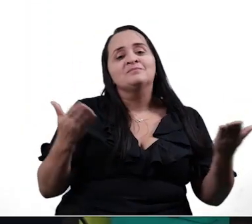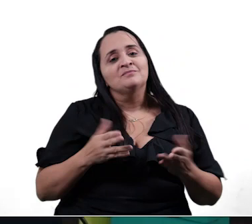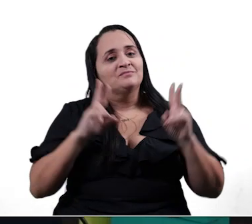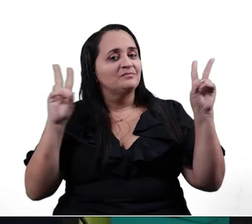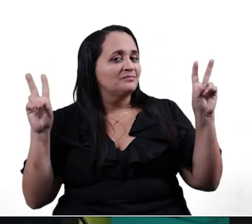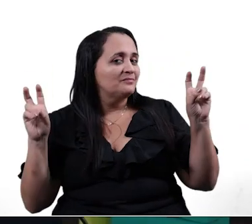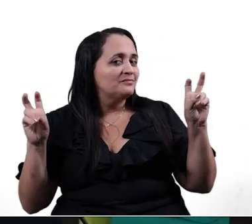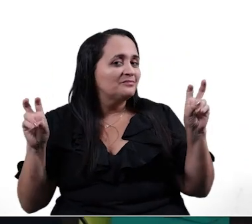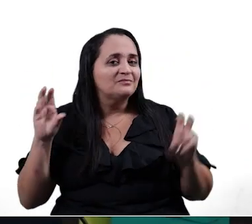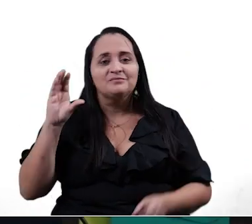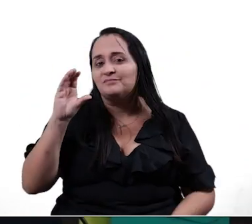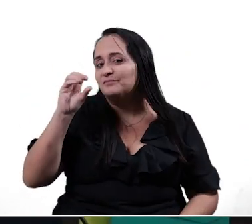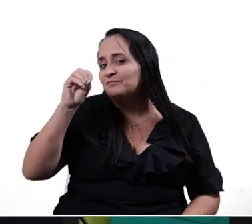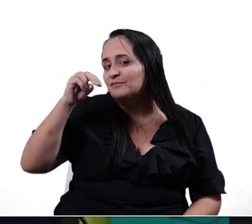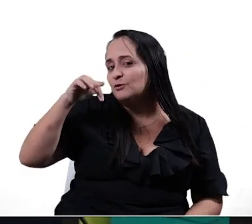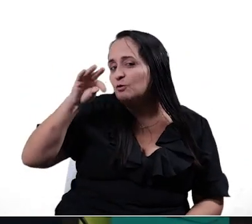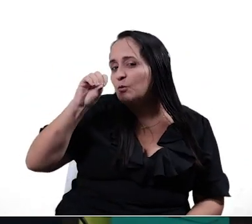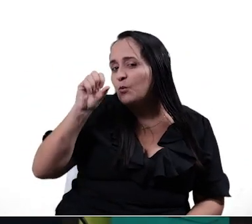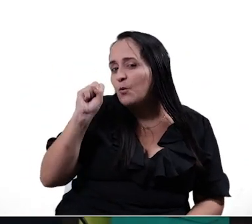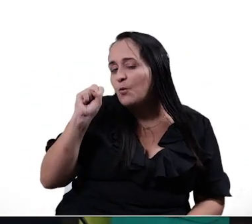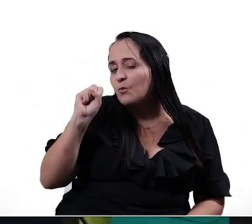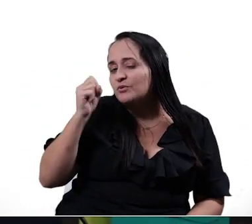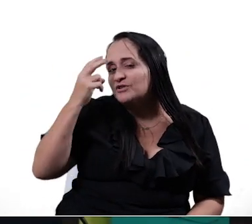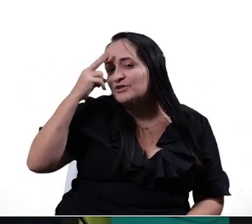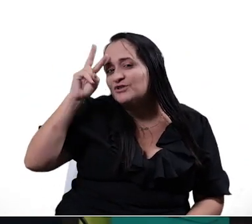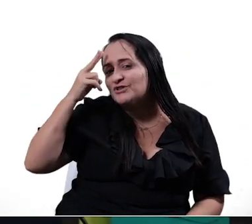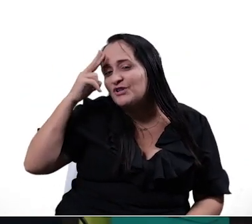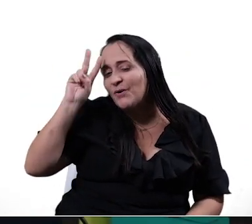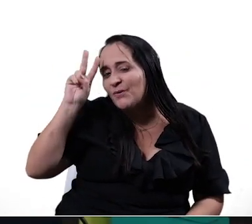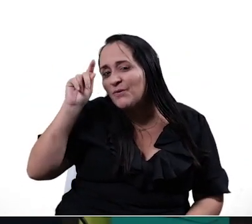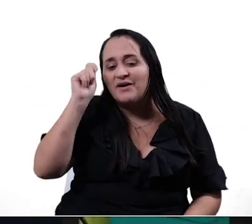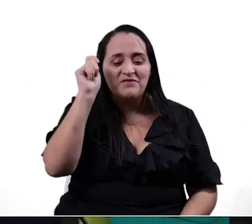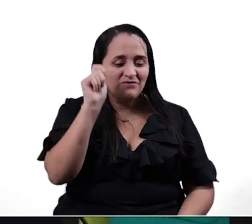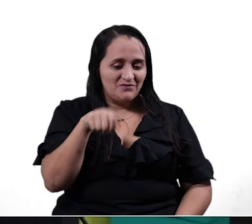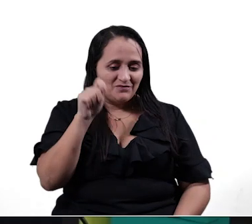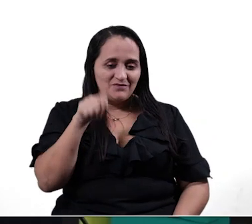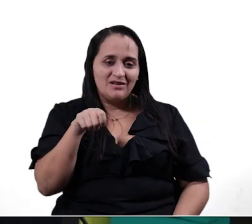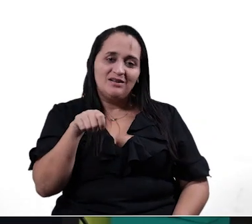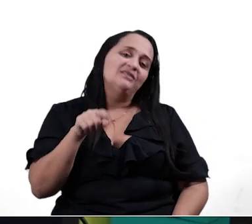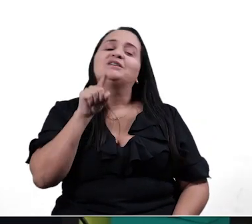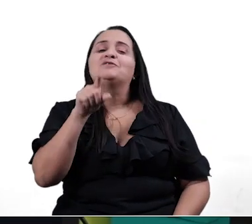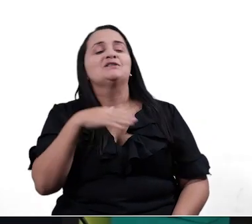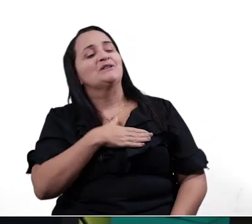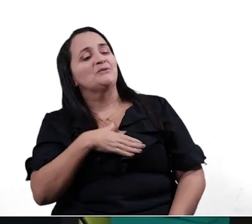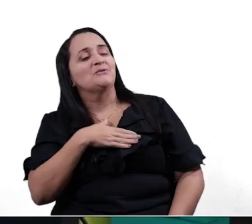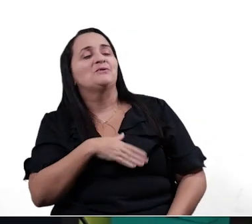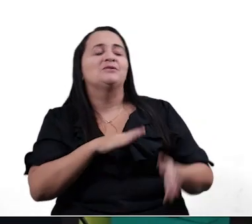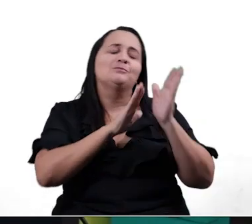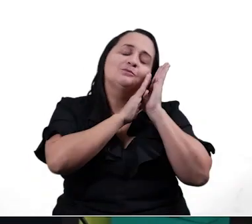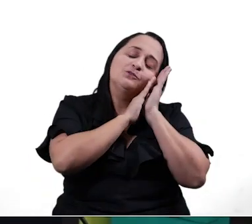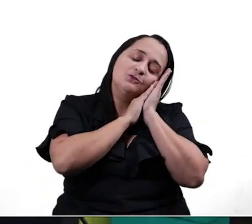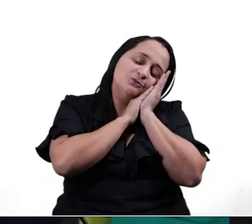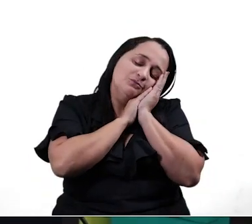contos de fada? Quem é que não gosta de ouvir uma historinha para dormir? Ou uma